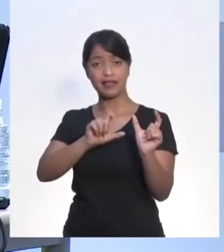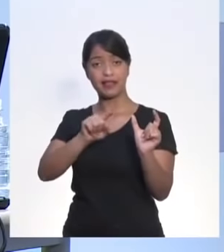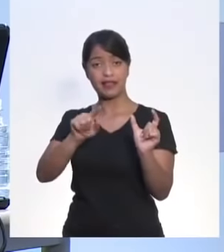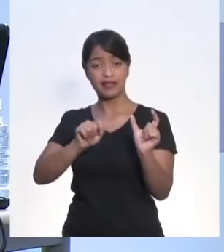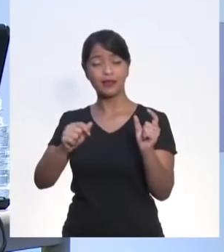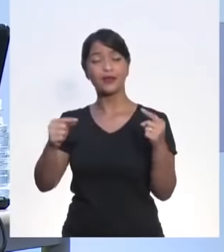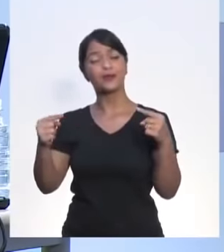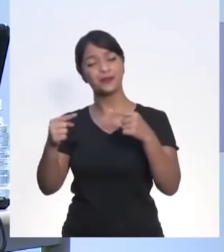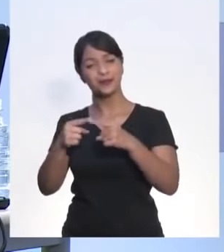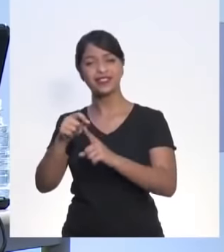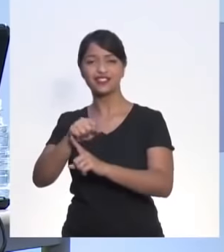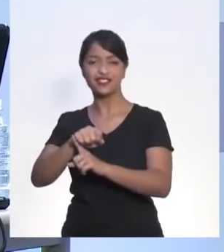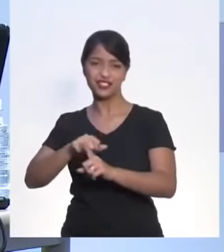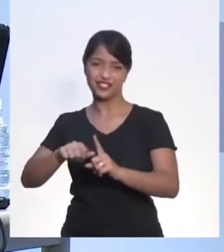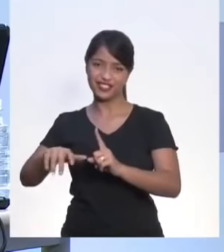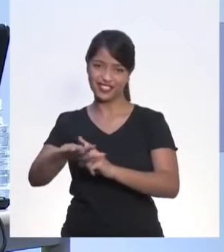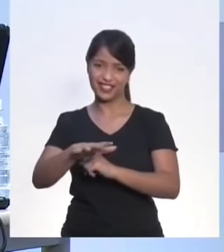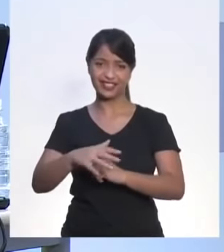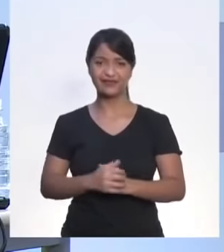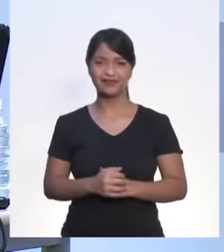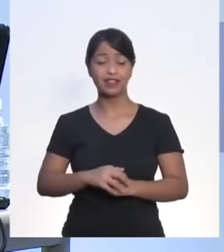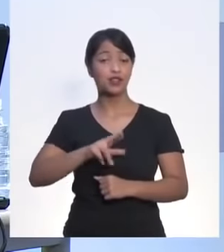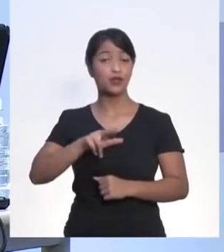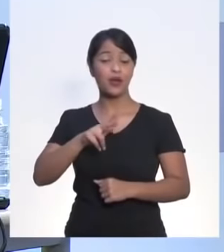Esse beleza é diferente da beleza